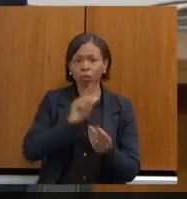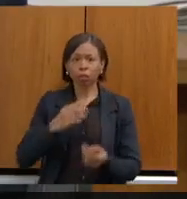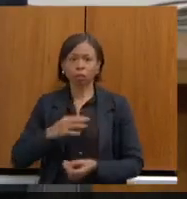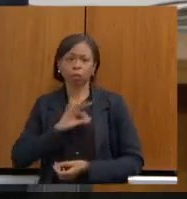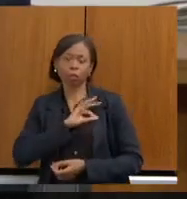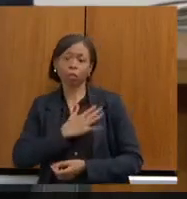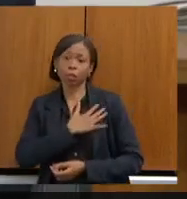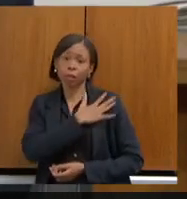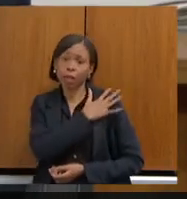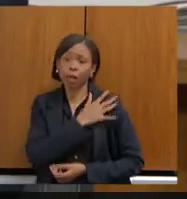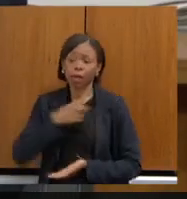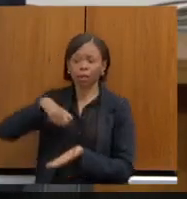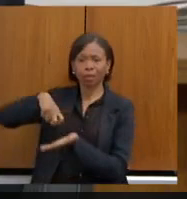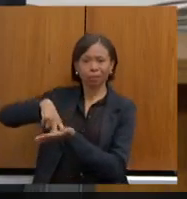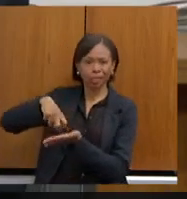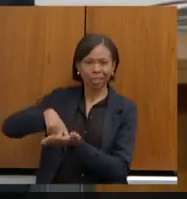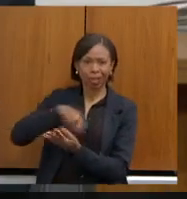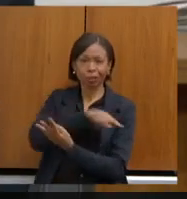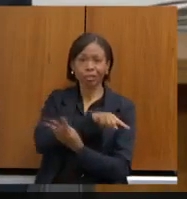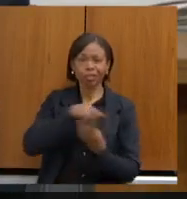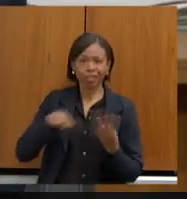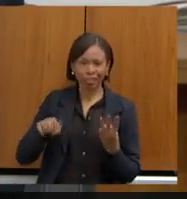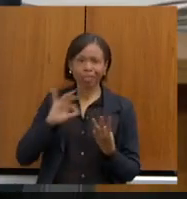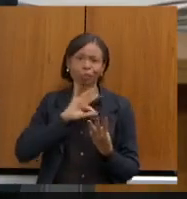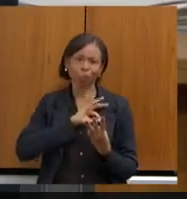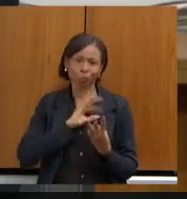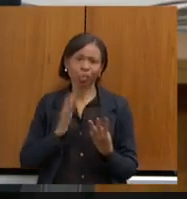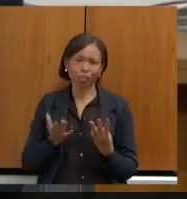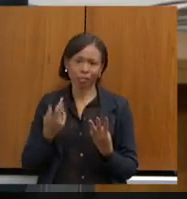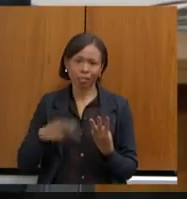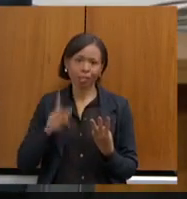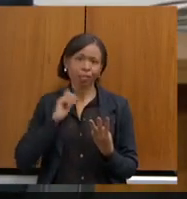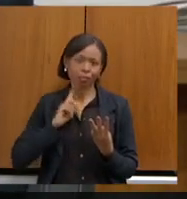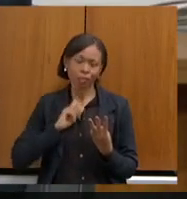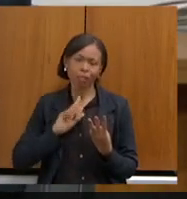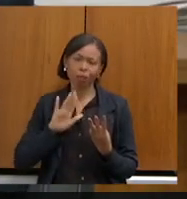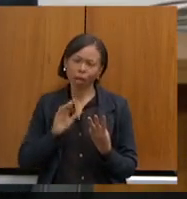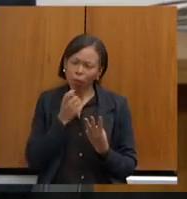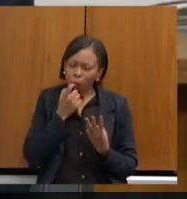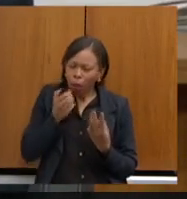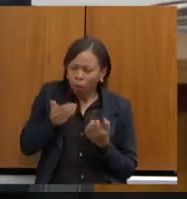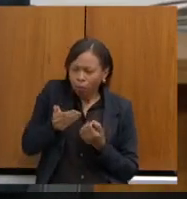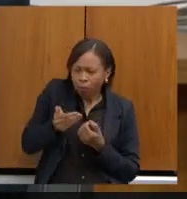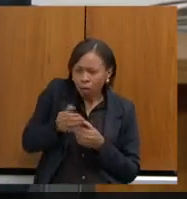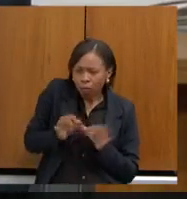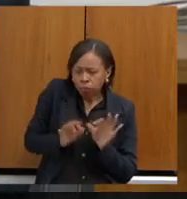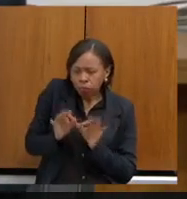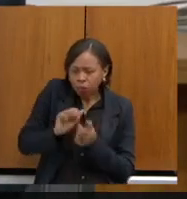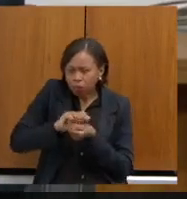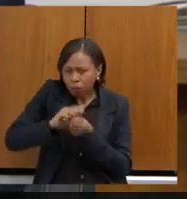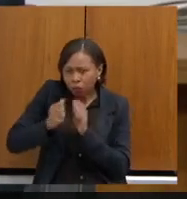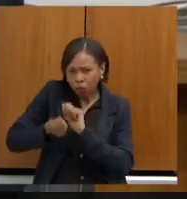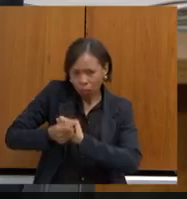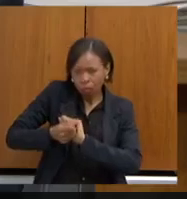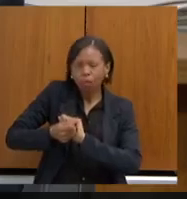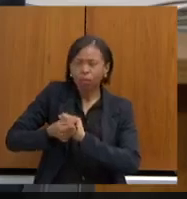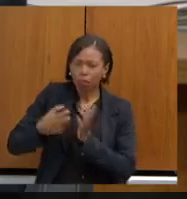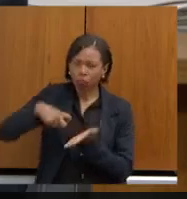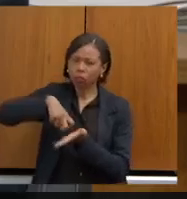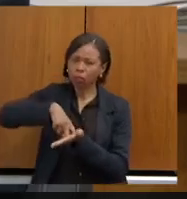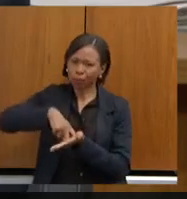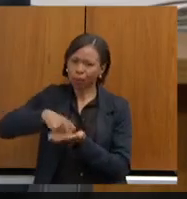militar EA polícia não isso em breve até questão de pouco tempo né para se fazer um ajuste outro e já já já